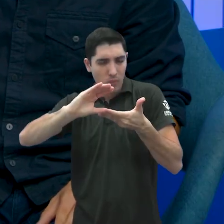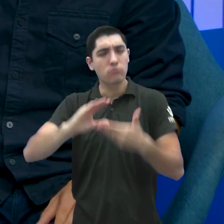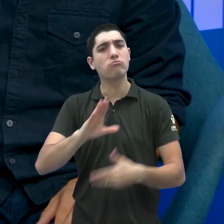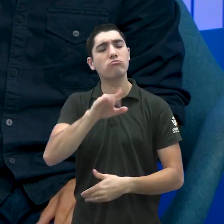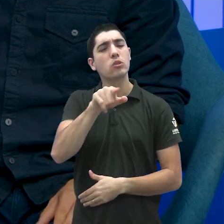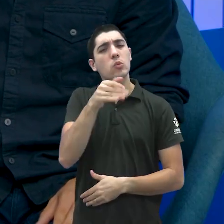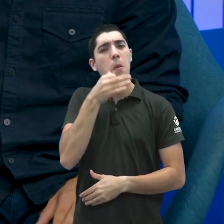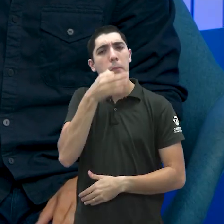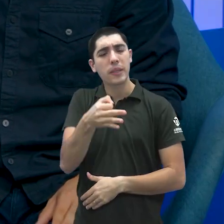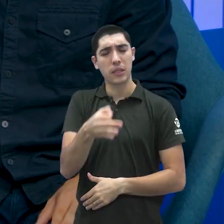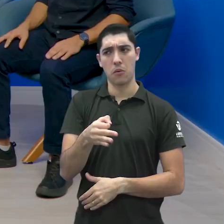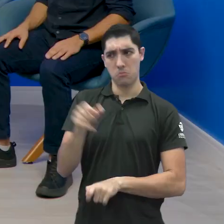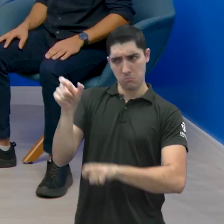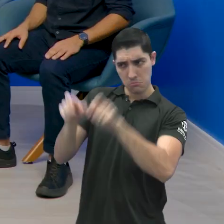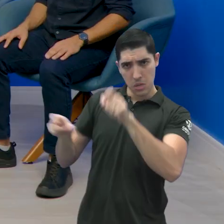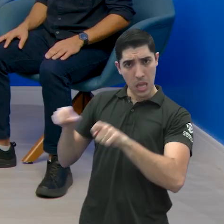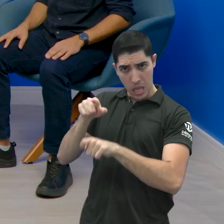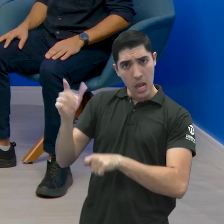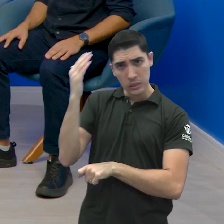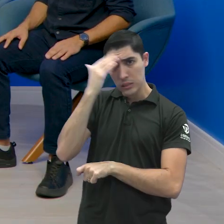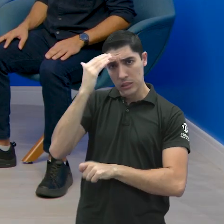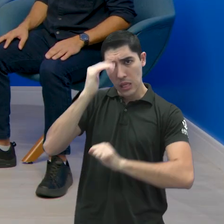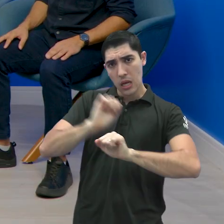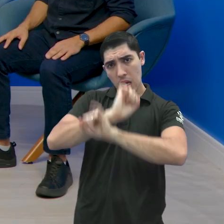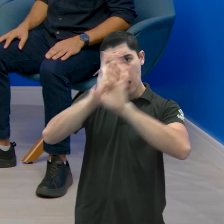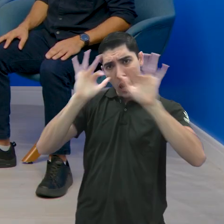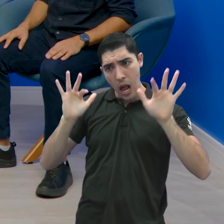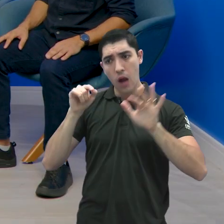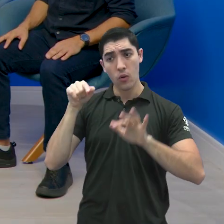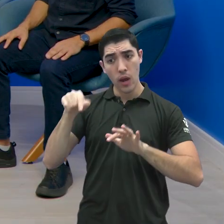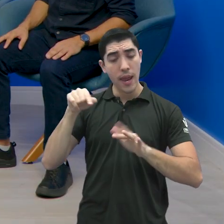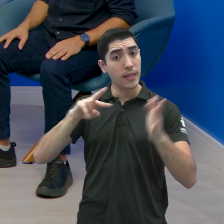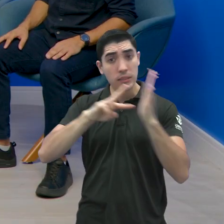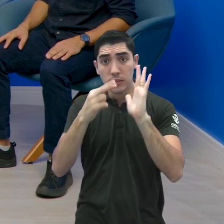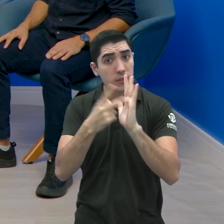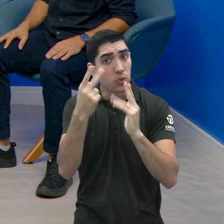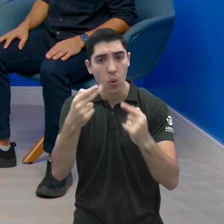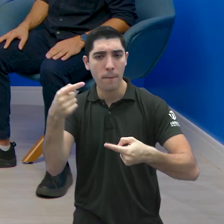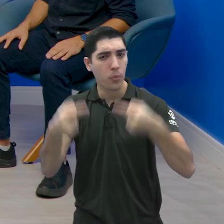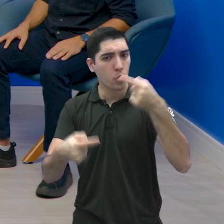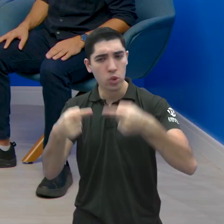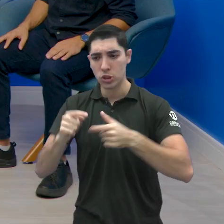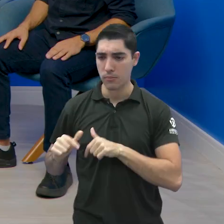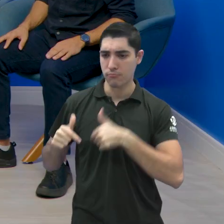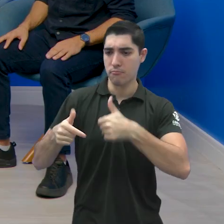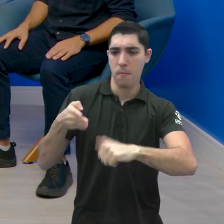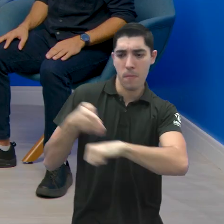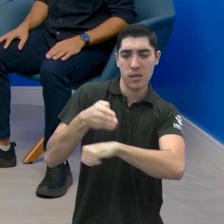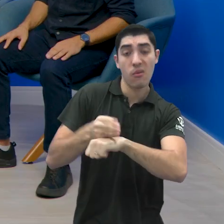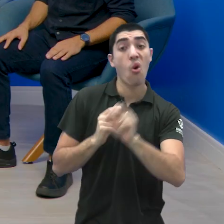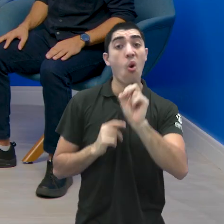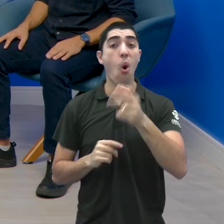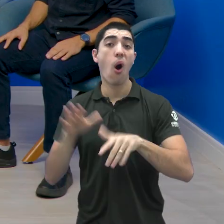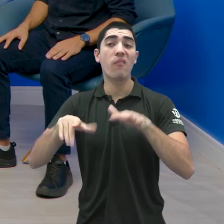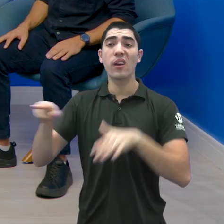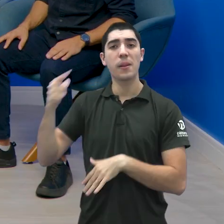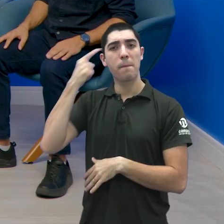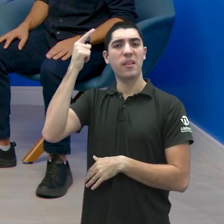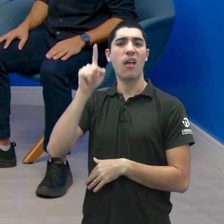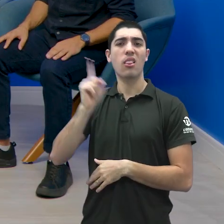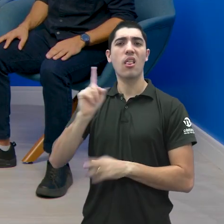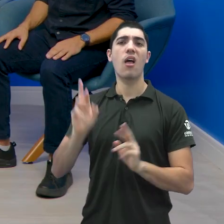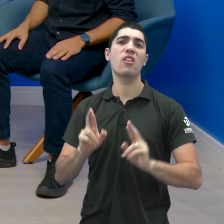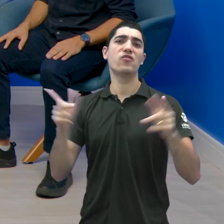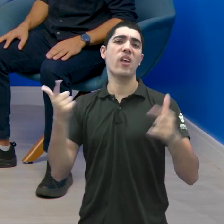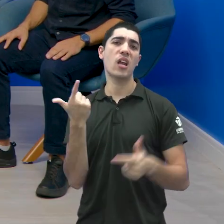entendem essa participação, essa contribuição como uma atuação política ou acaba tendo uma outra interpretação a respeito do